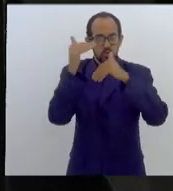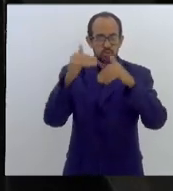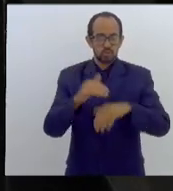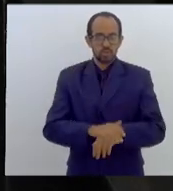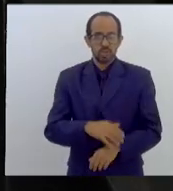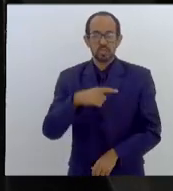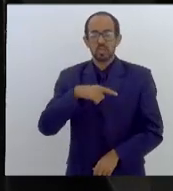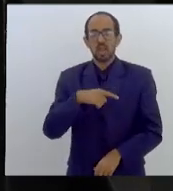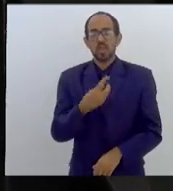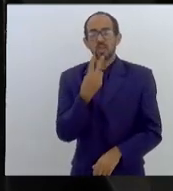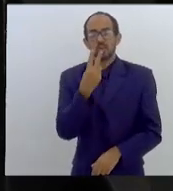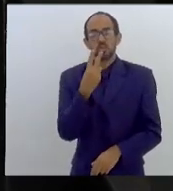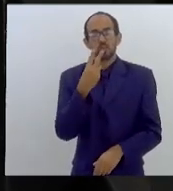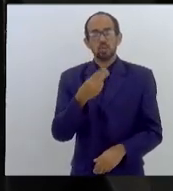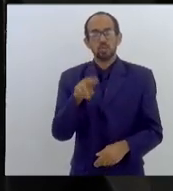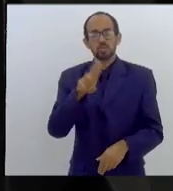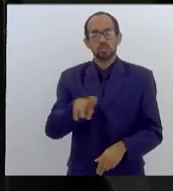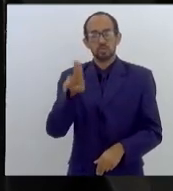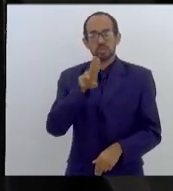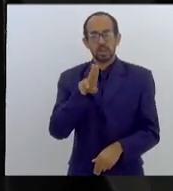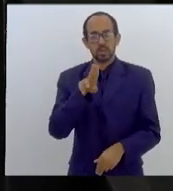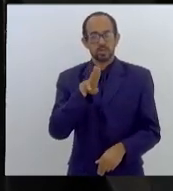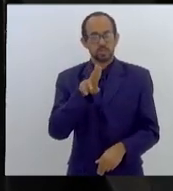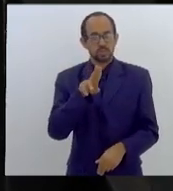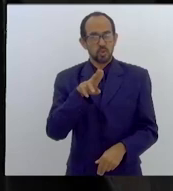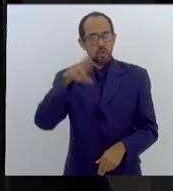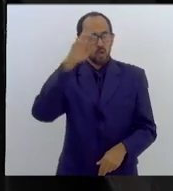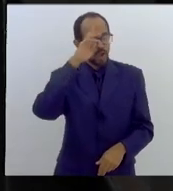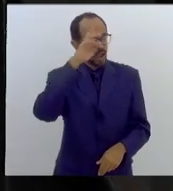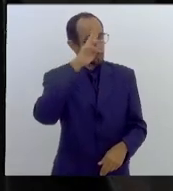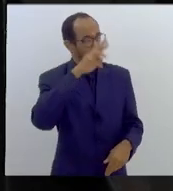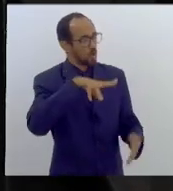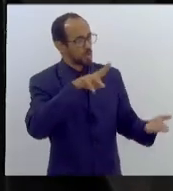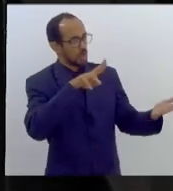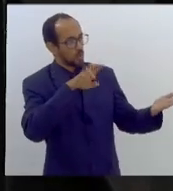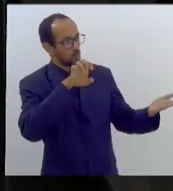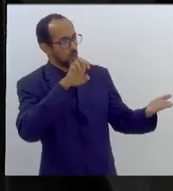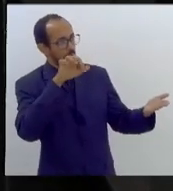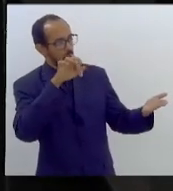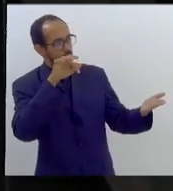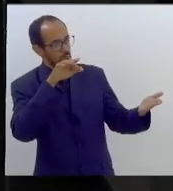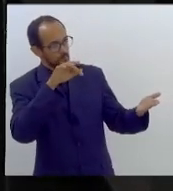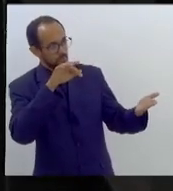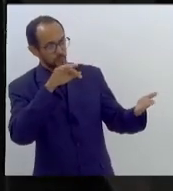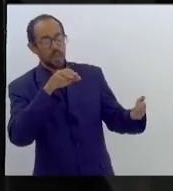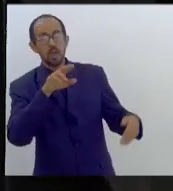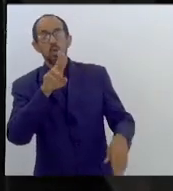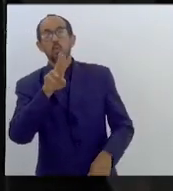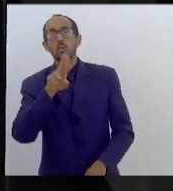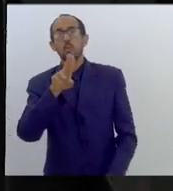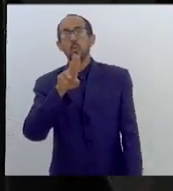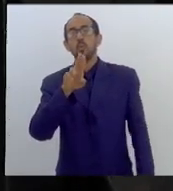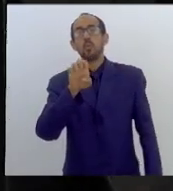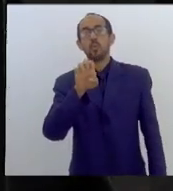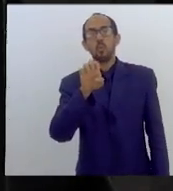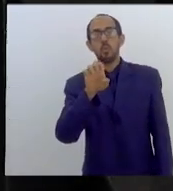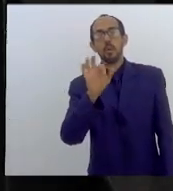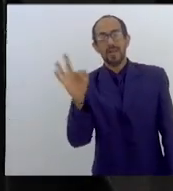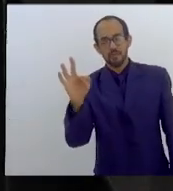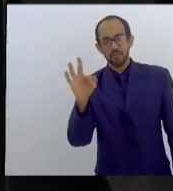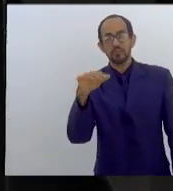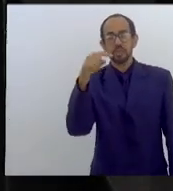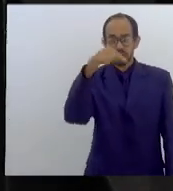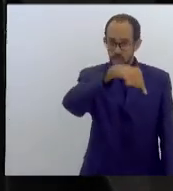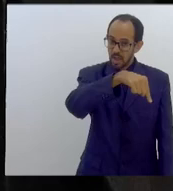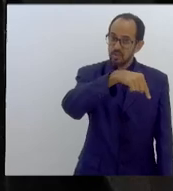universidades estaduais, aliás, o reitor da UENF estava aqui agora há pouco, com o ex-reitor também, o professor Raul Palácio e o professor Luiz Passoni, a nossa UERJ, que eu